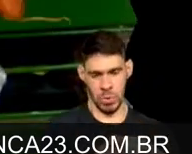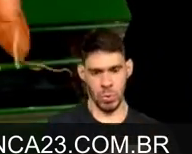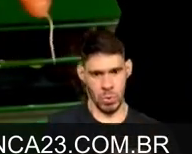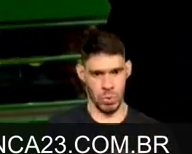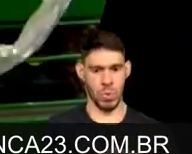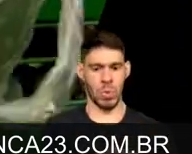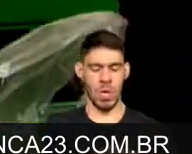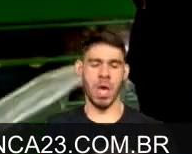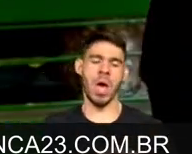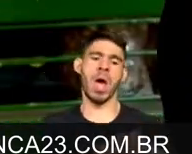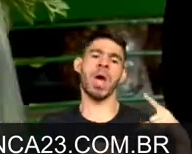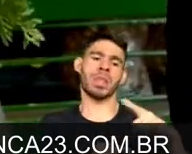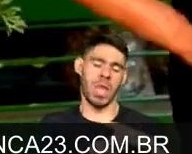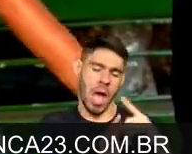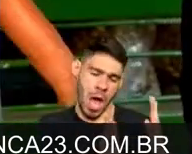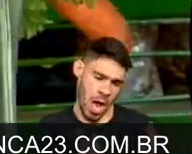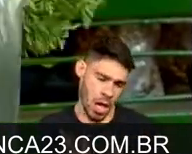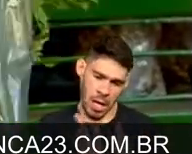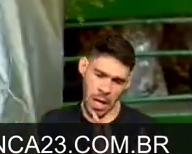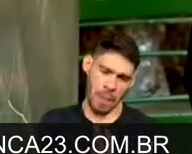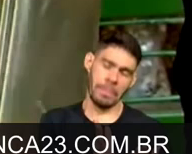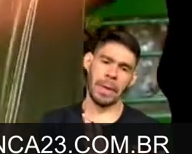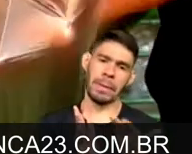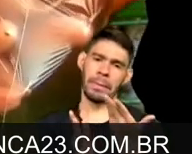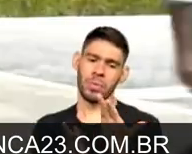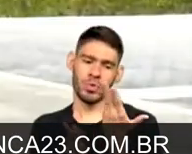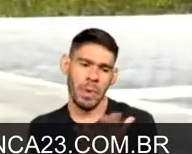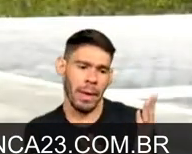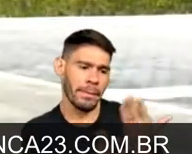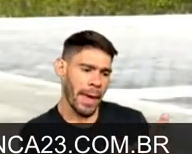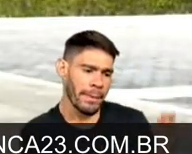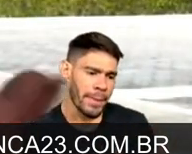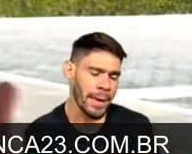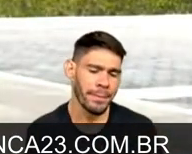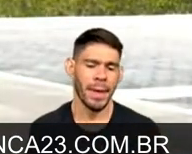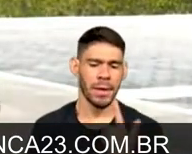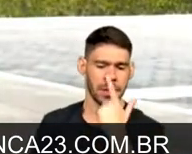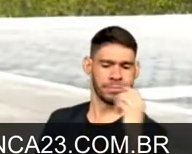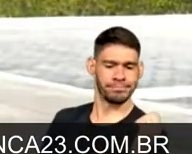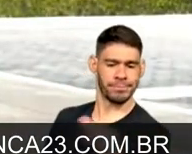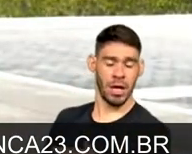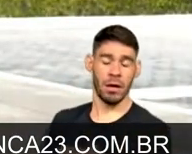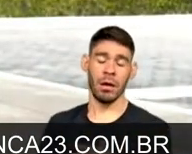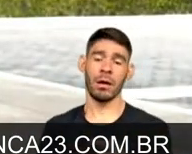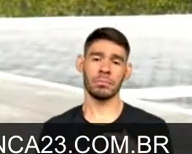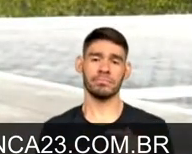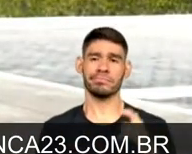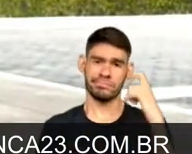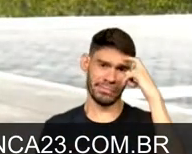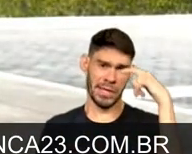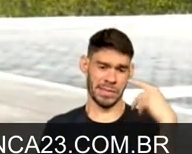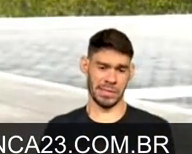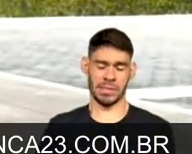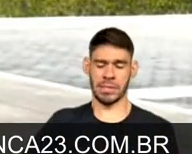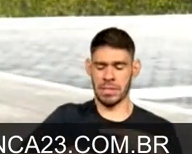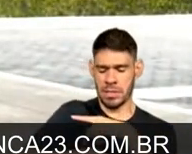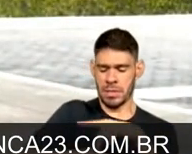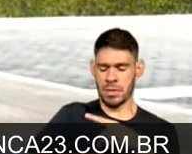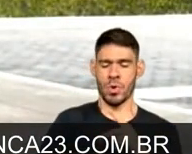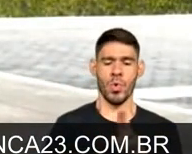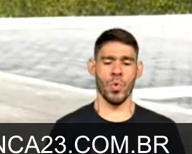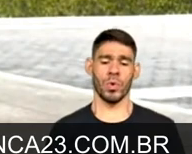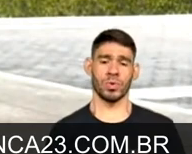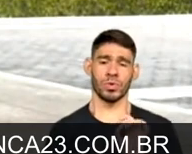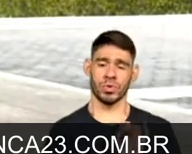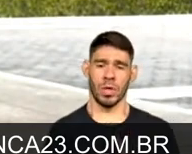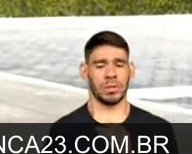uma trilha de desperdícios, né? Estima-se que aqui no país a gente consuma